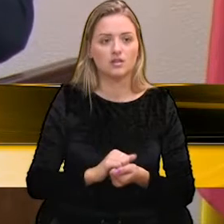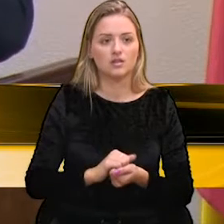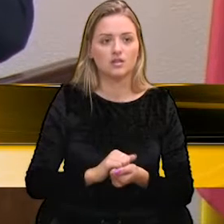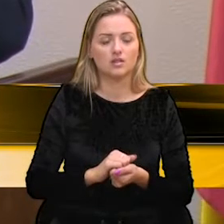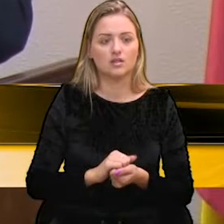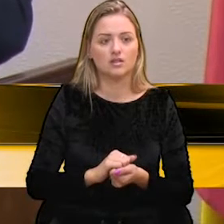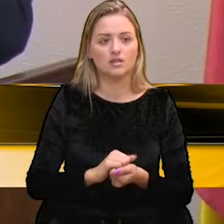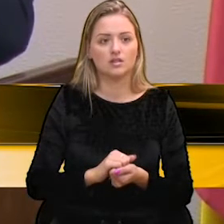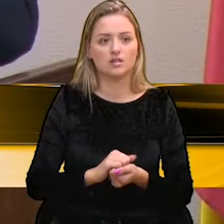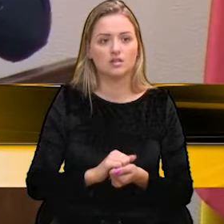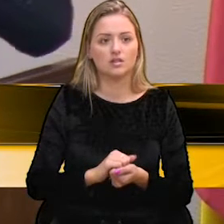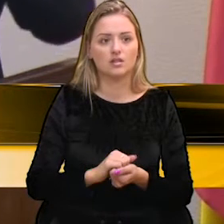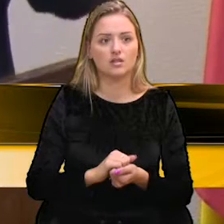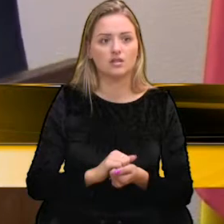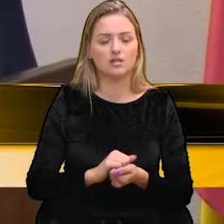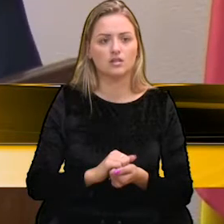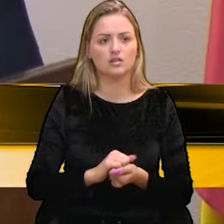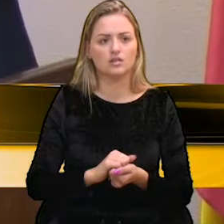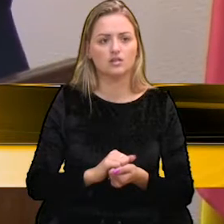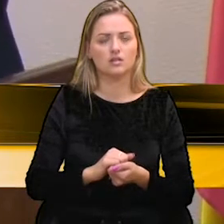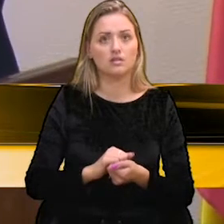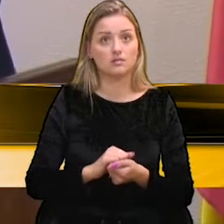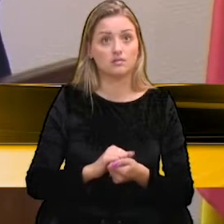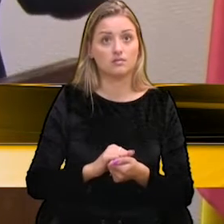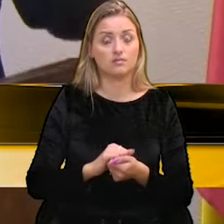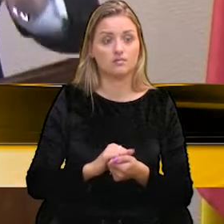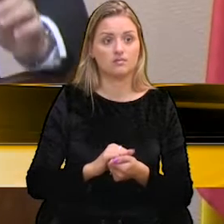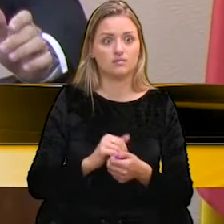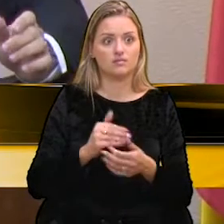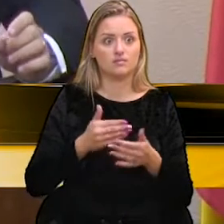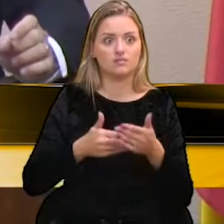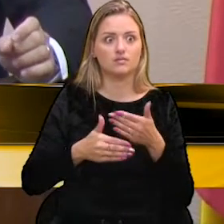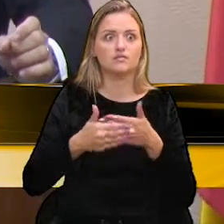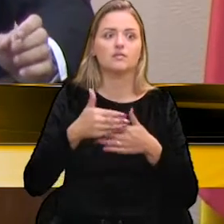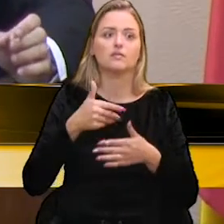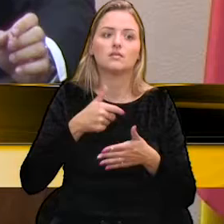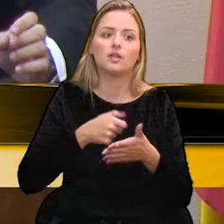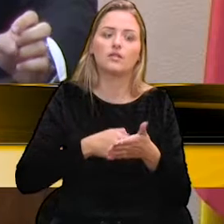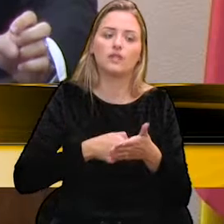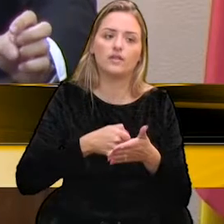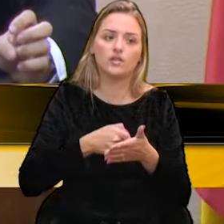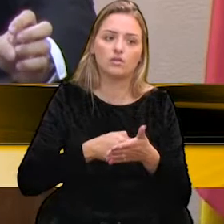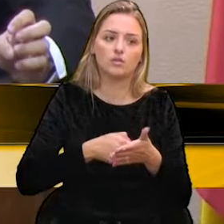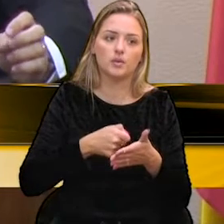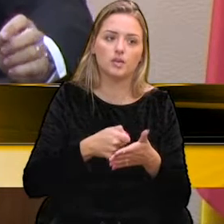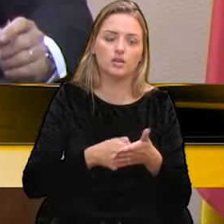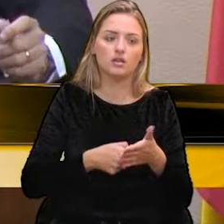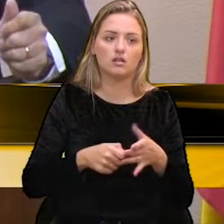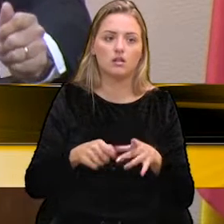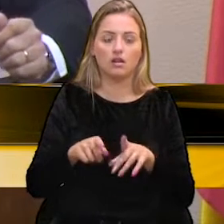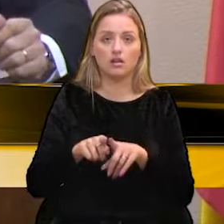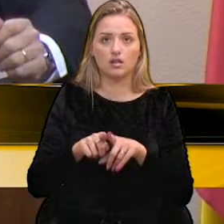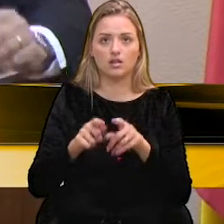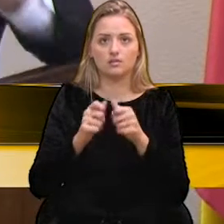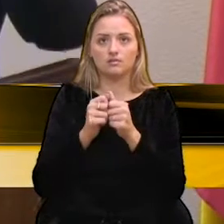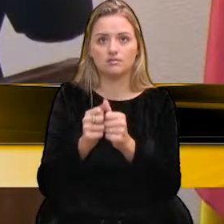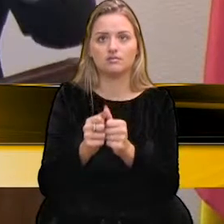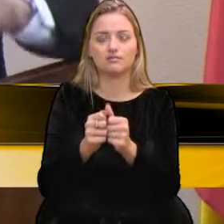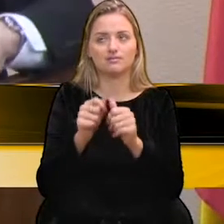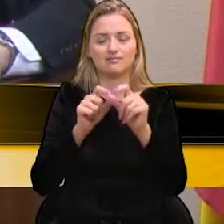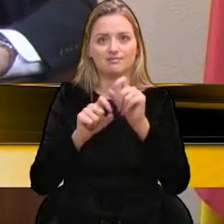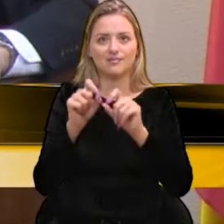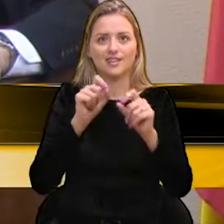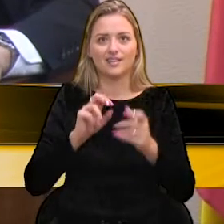Com certeza foi um momento de muita luz, de muita energia, quando estivemos também no santuário de Fátima, tudo